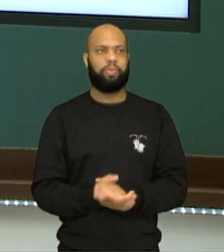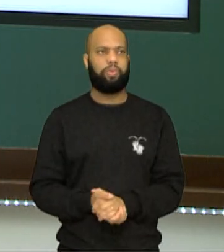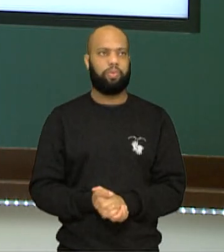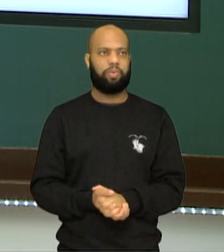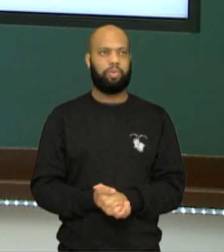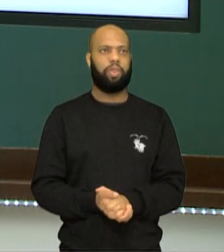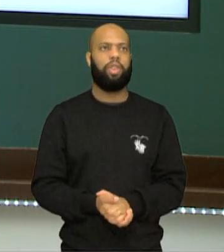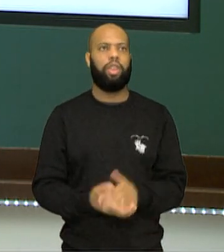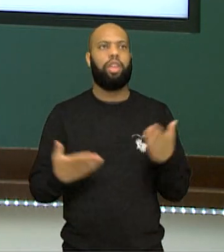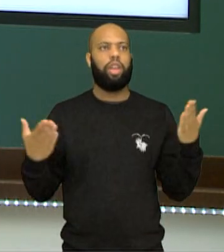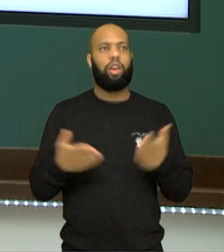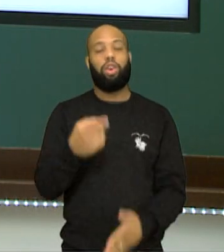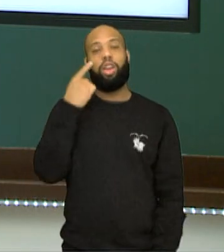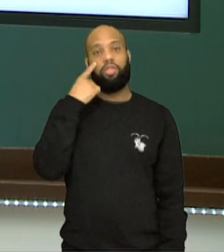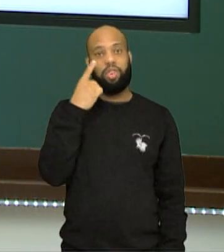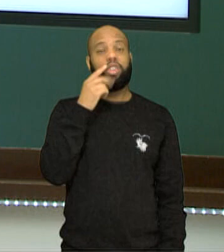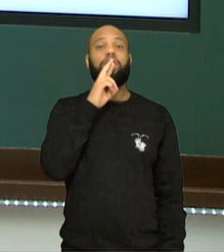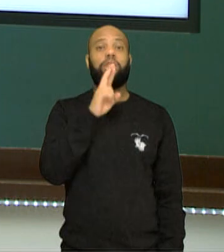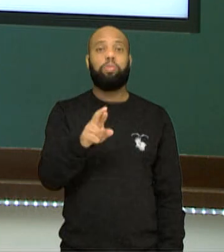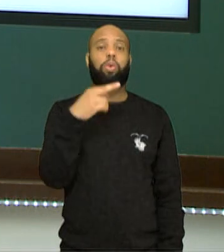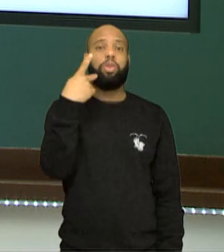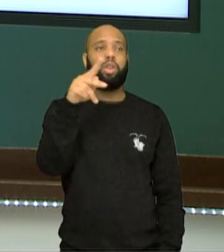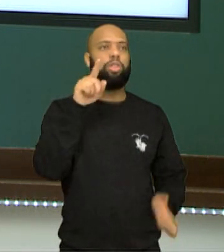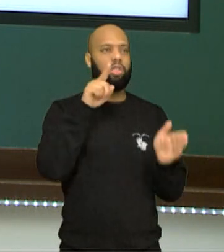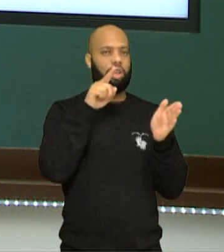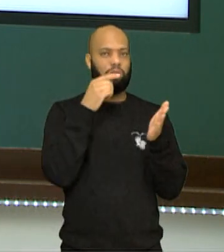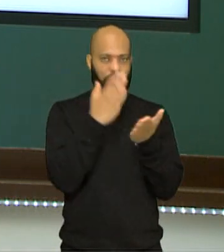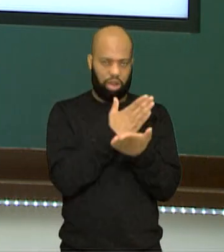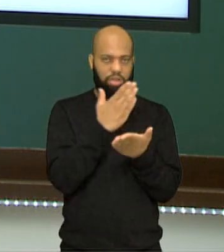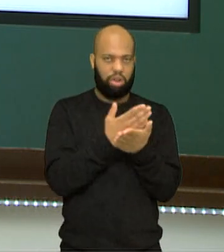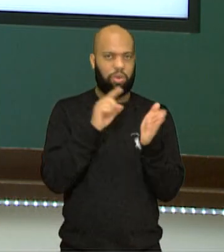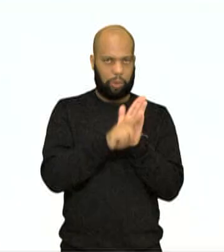país. Então vamos lá, responda as seguintes questões do